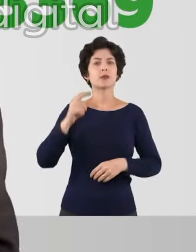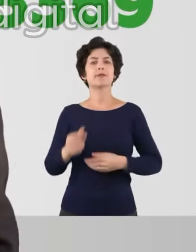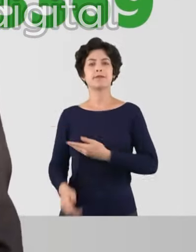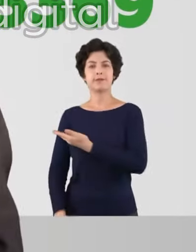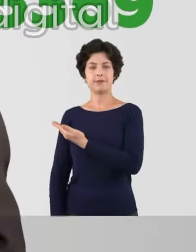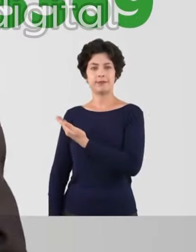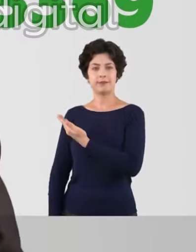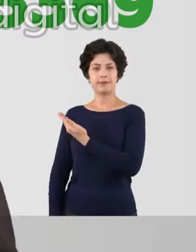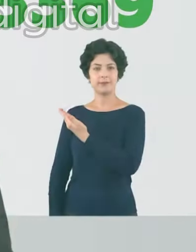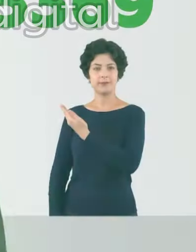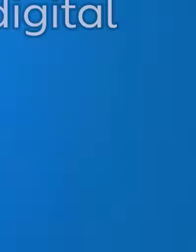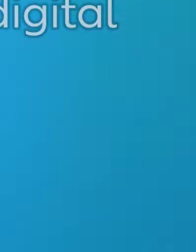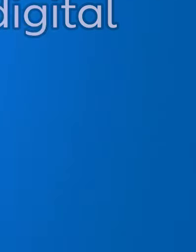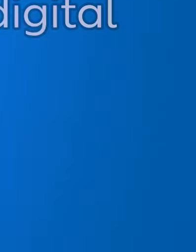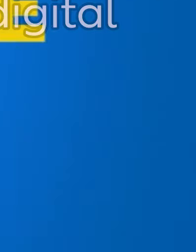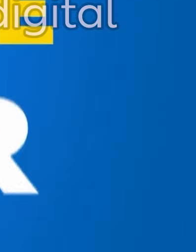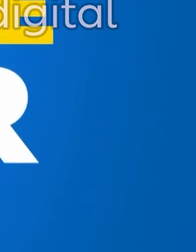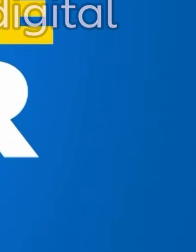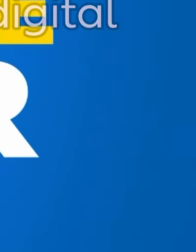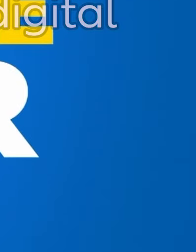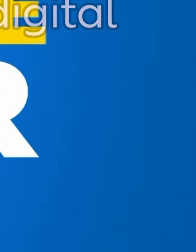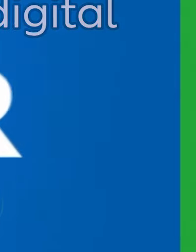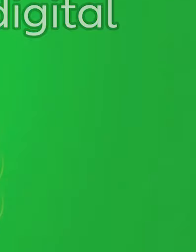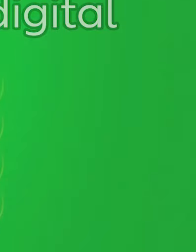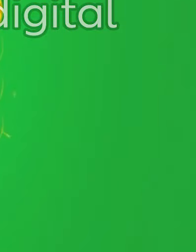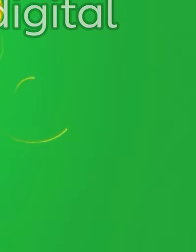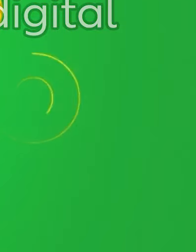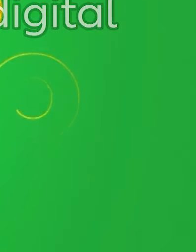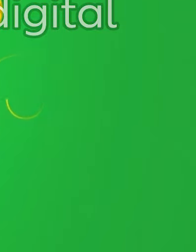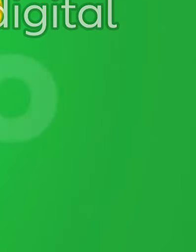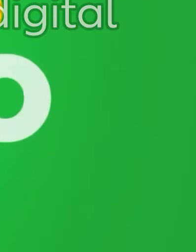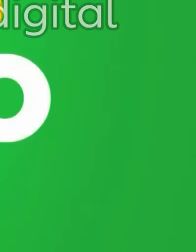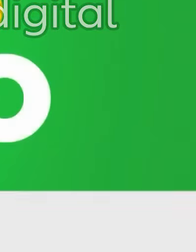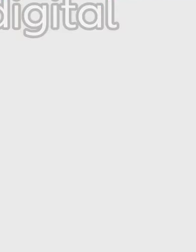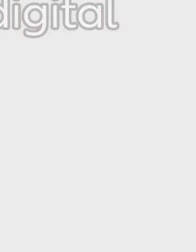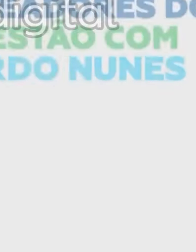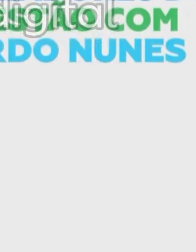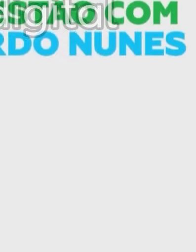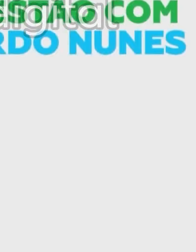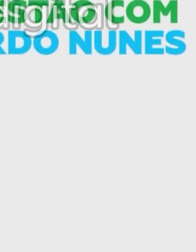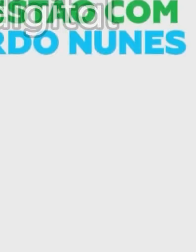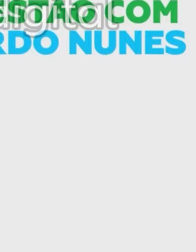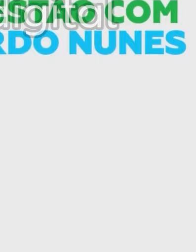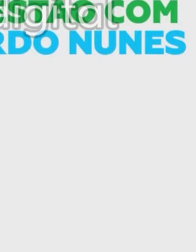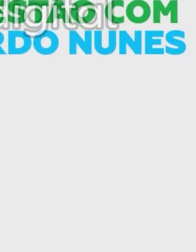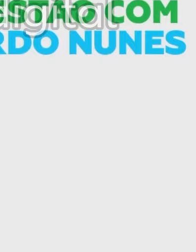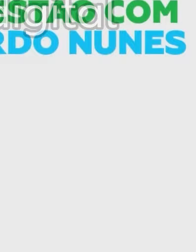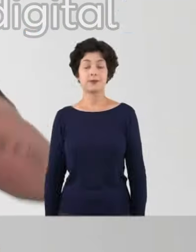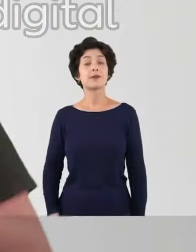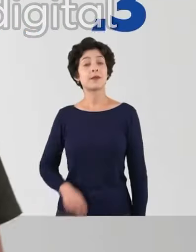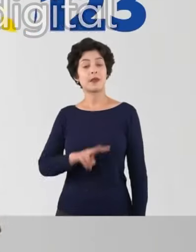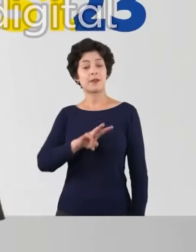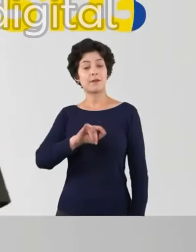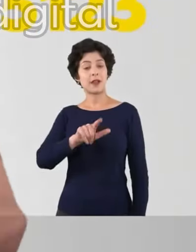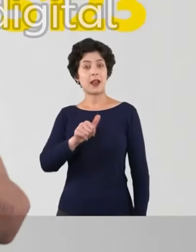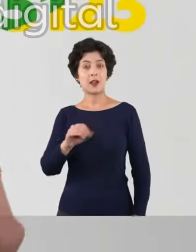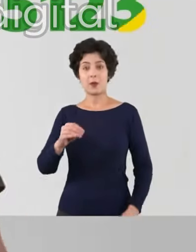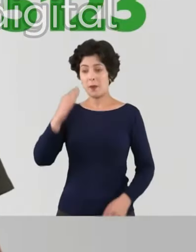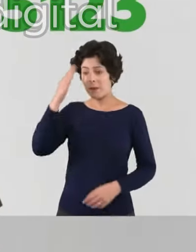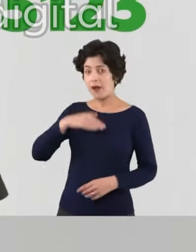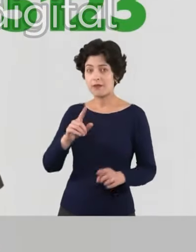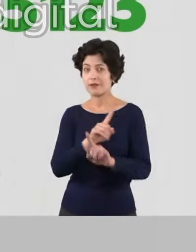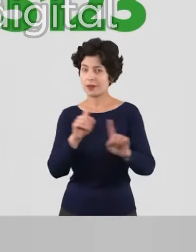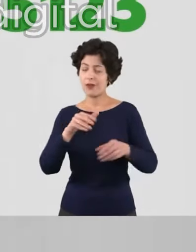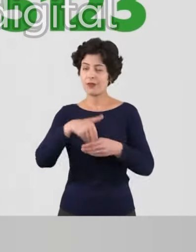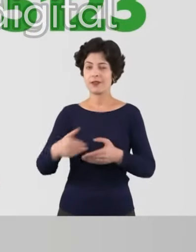Maron, 25-369. Isso não pode parar. Isso é caminho seguro. Eu sou o vilão, mas não